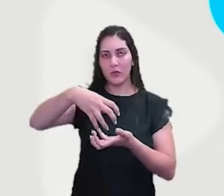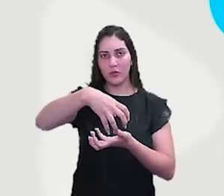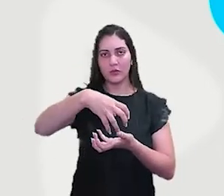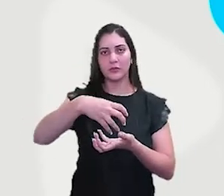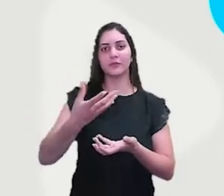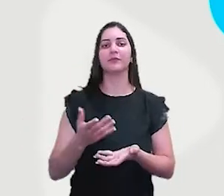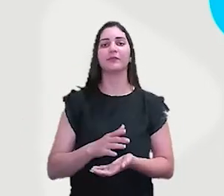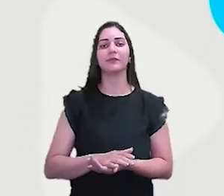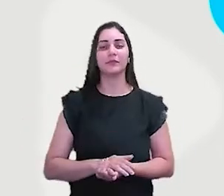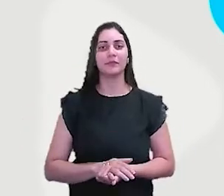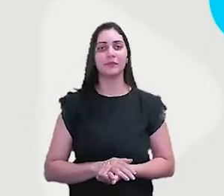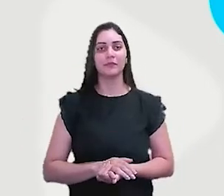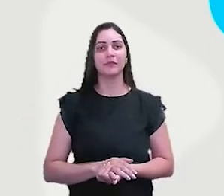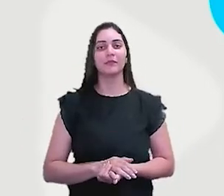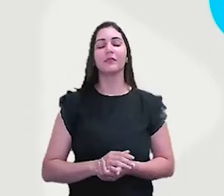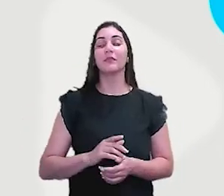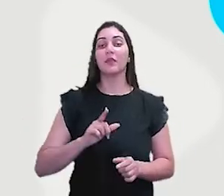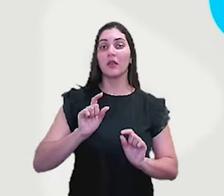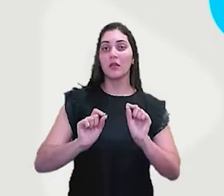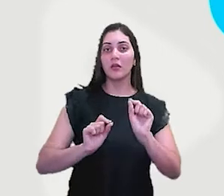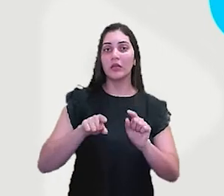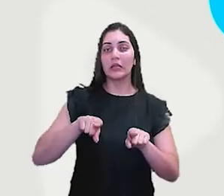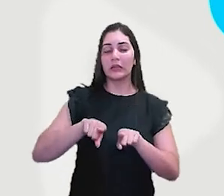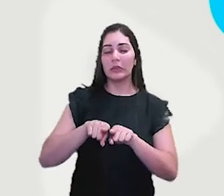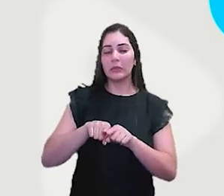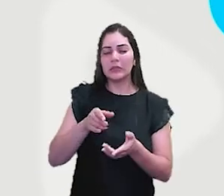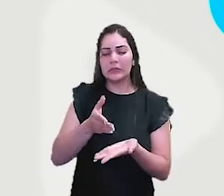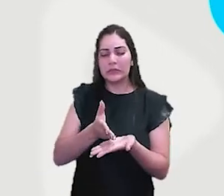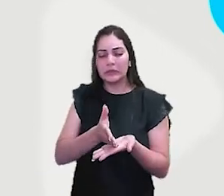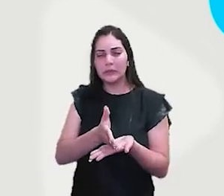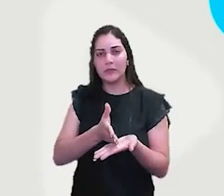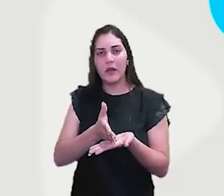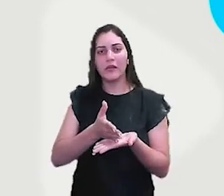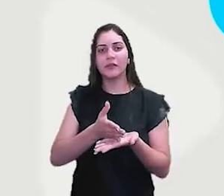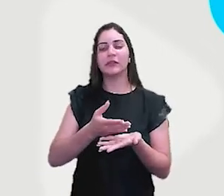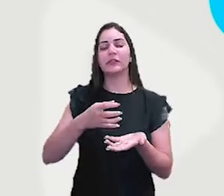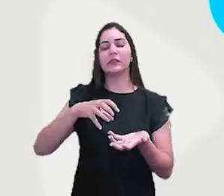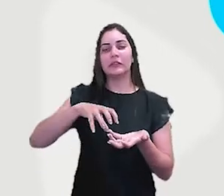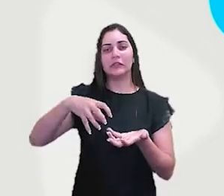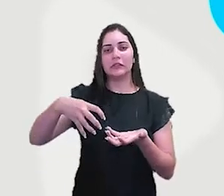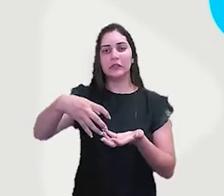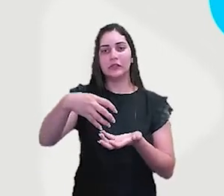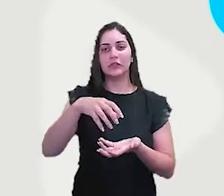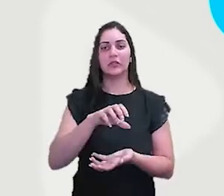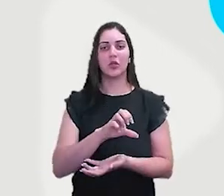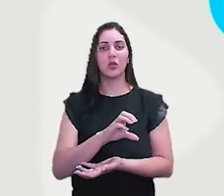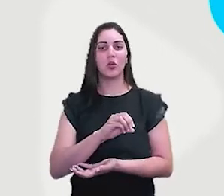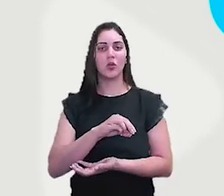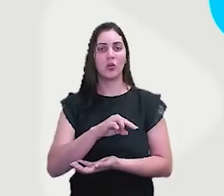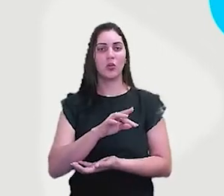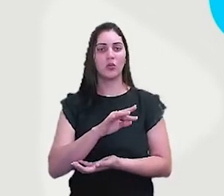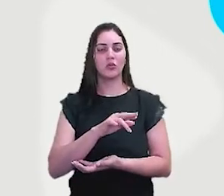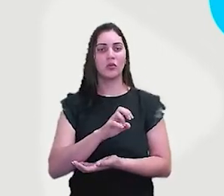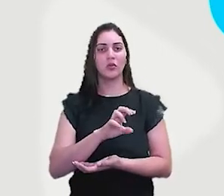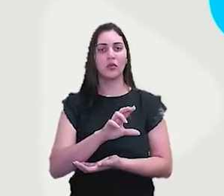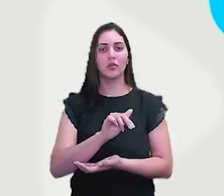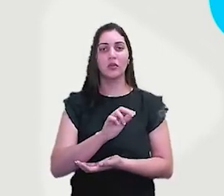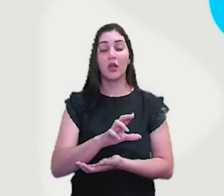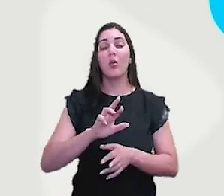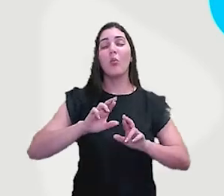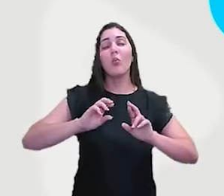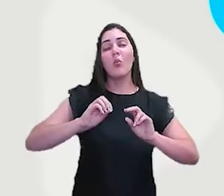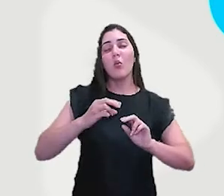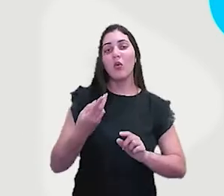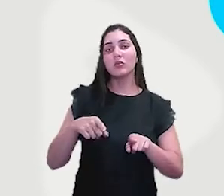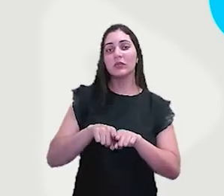continental, e de parte deles, que são de escala subcontinental, ou mesmo de diferentes continentes,